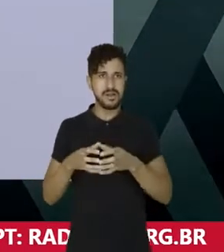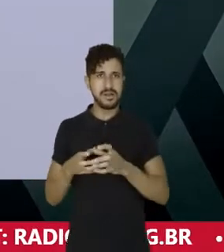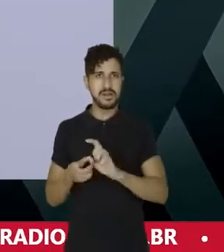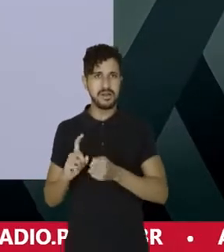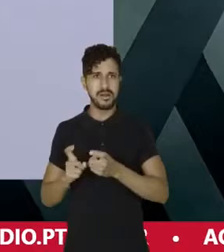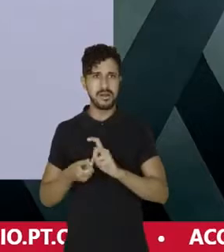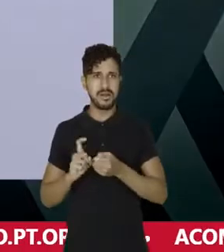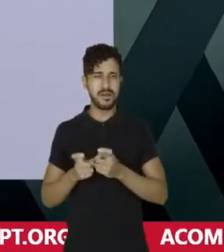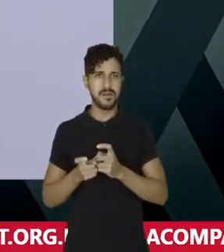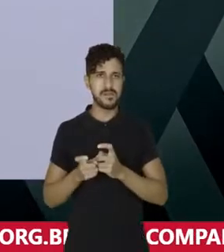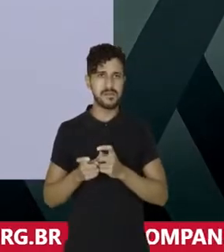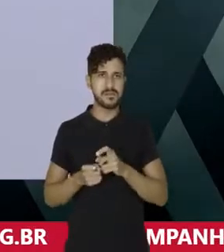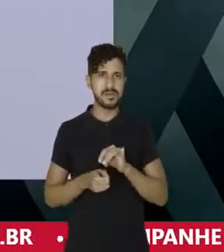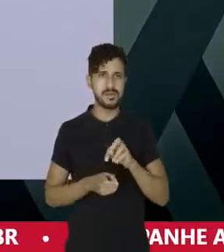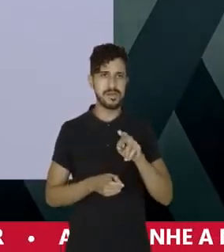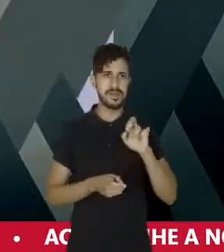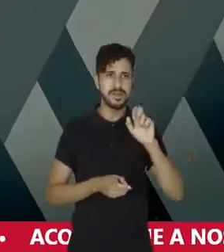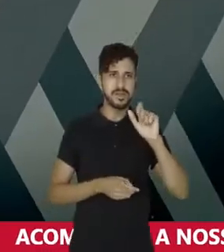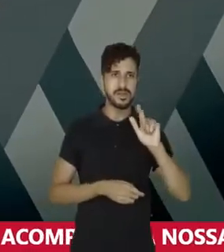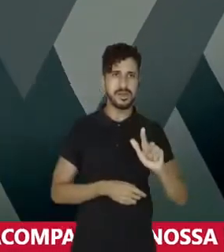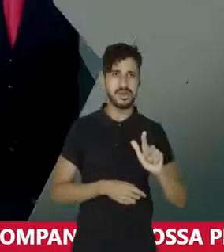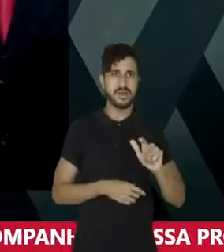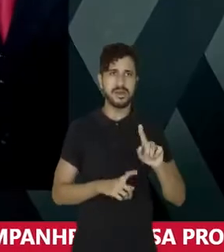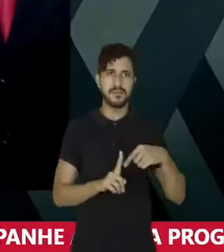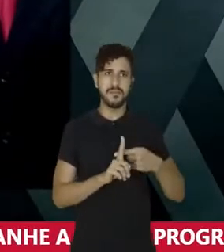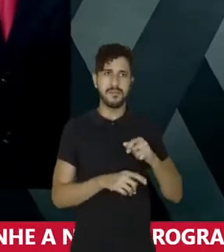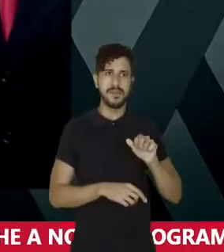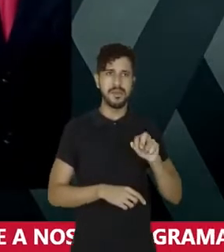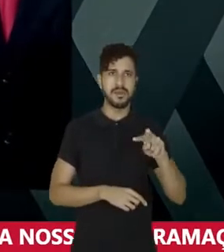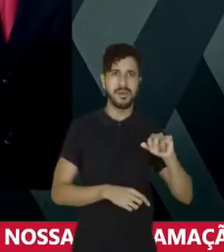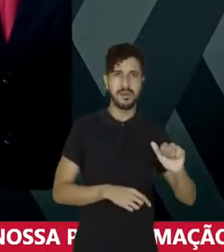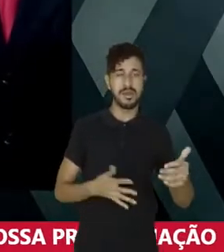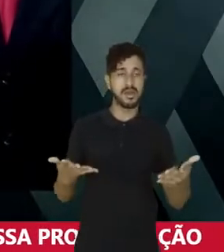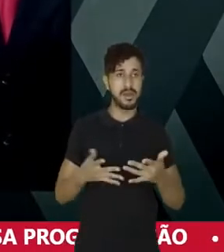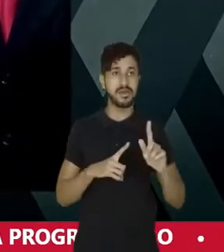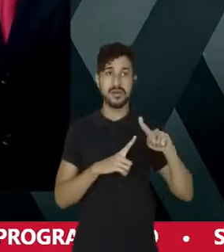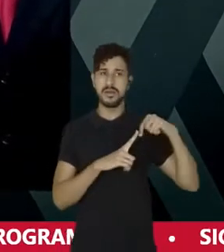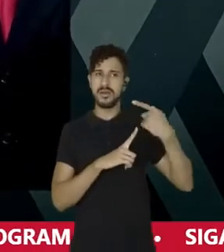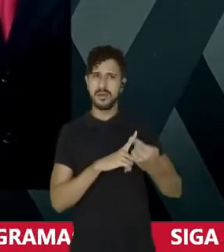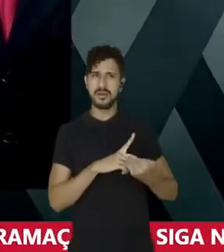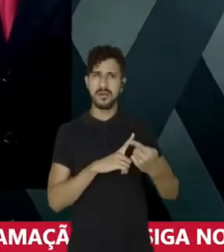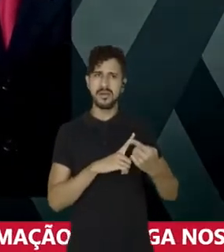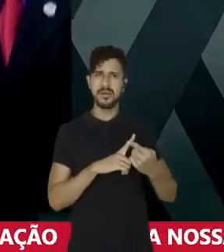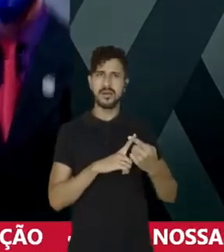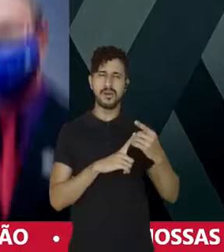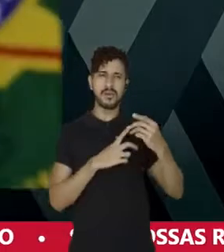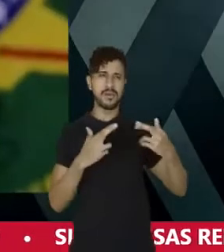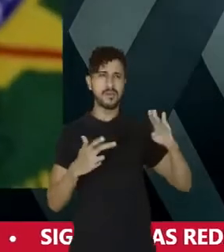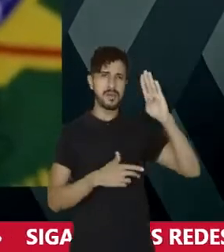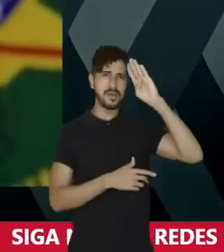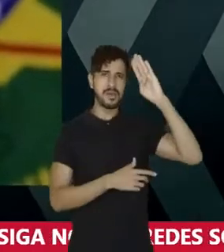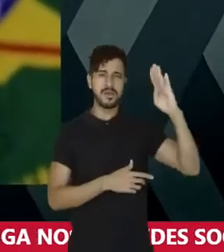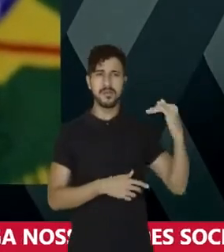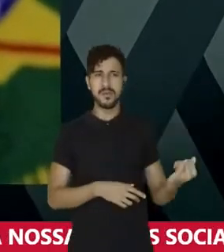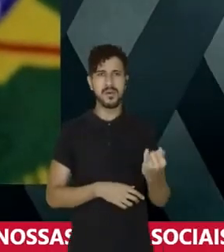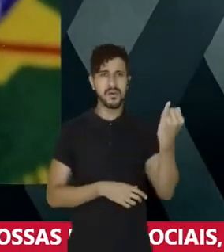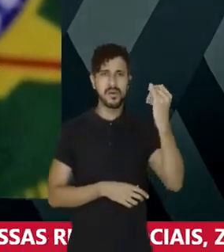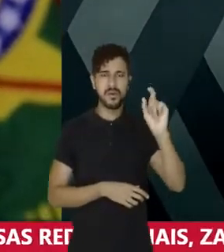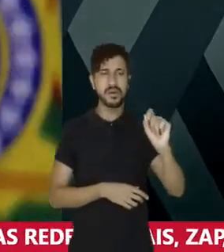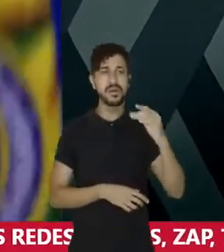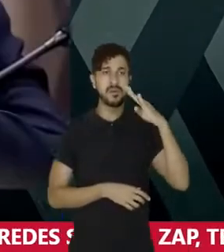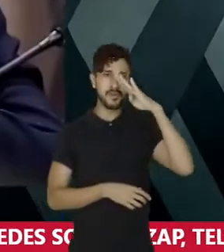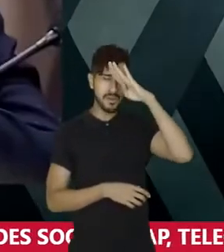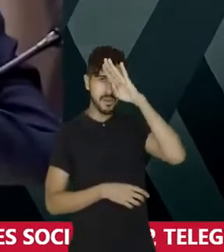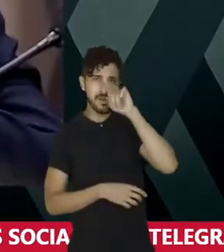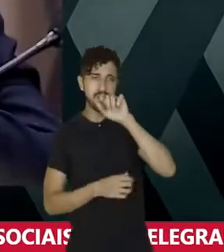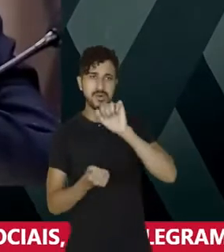executivo interministerial e Anvisa agora o próximo passo passa o principal e fundamental é